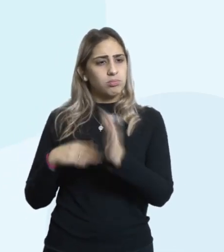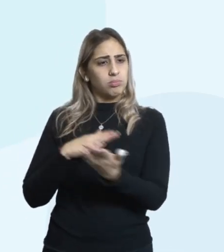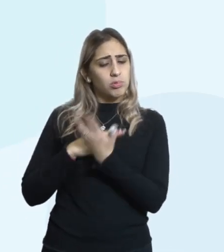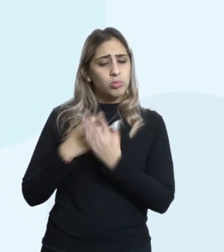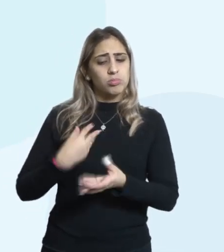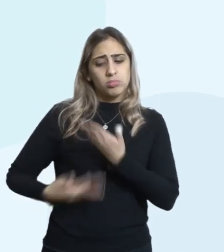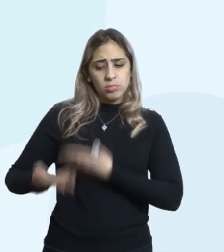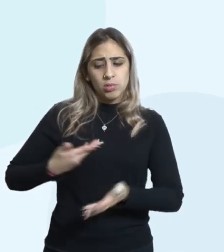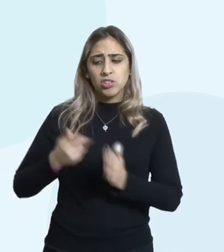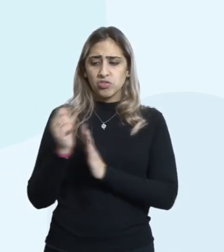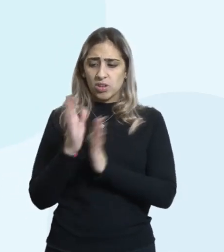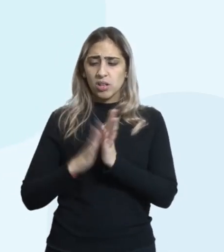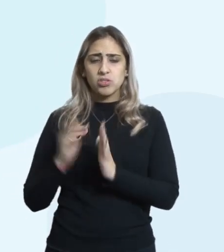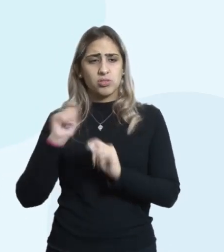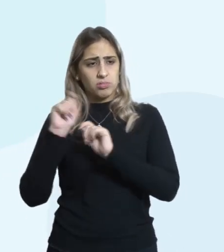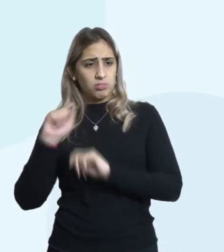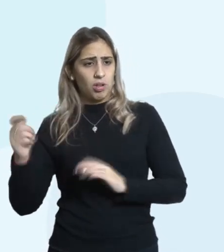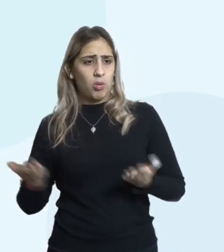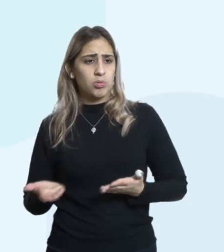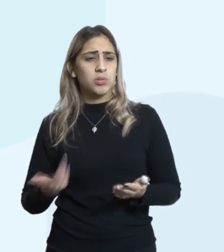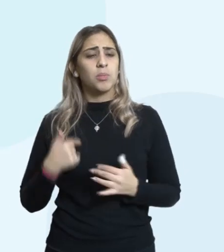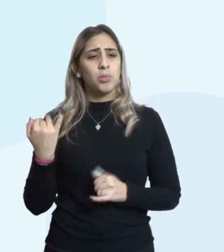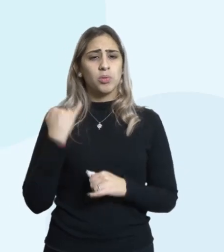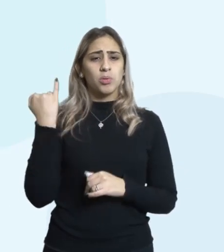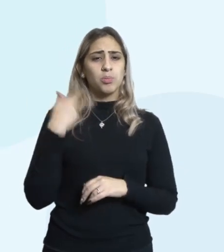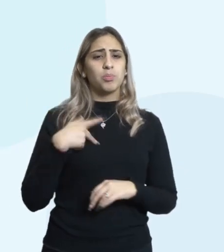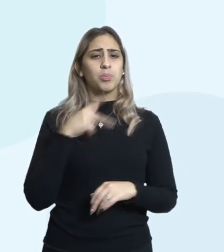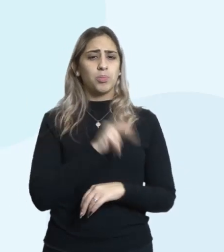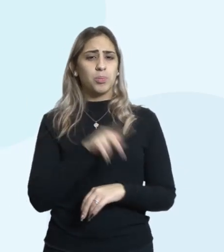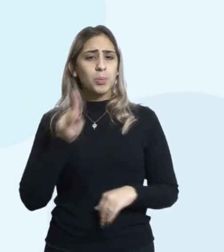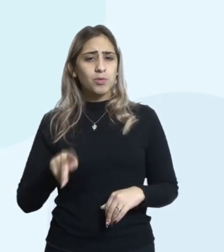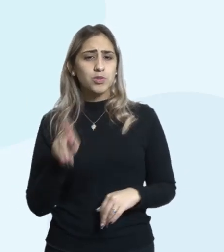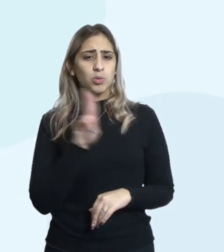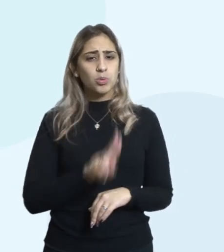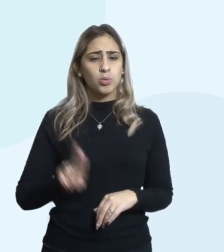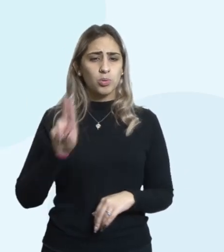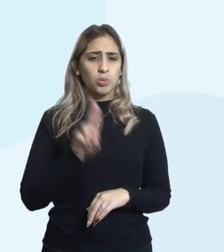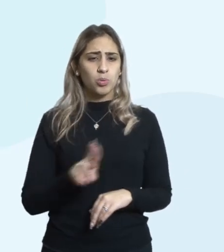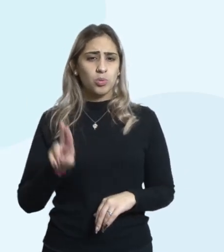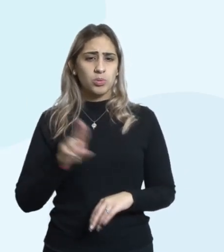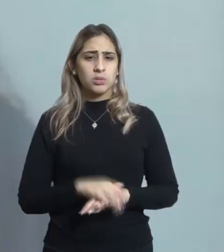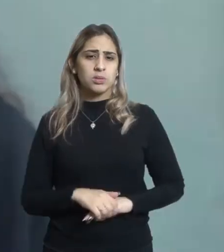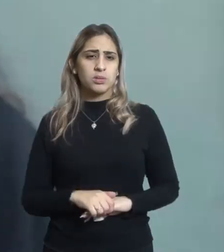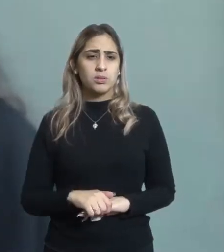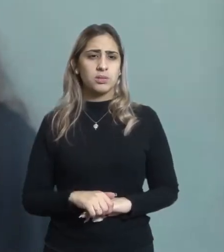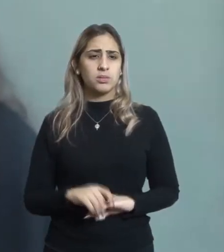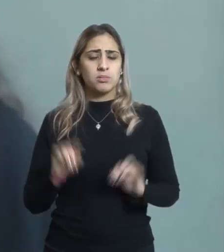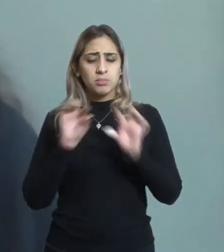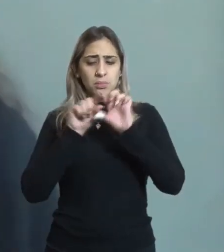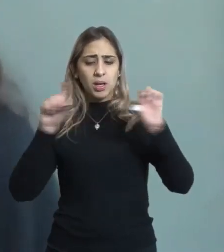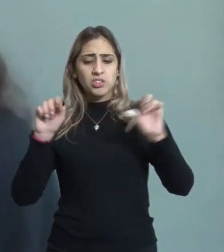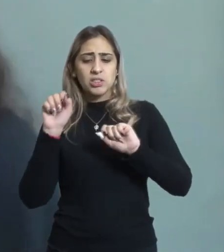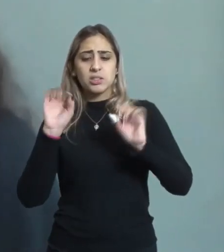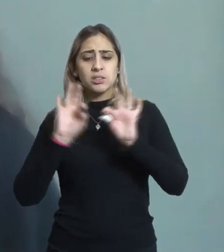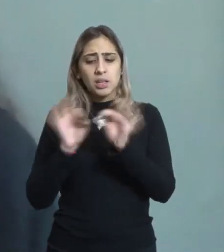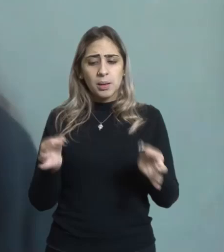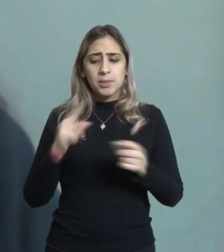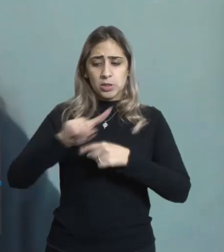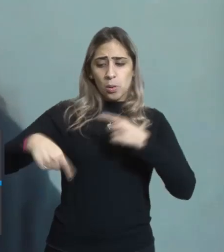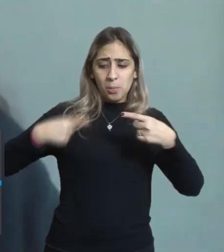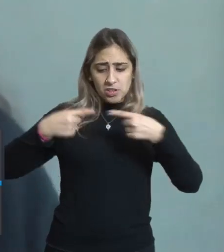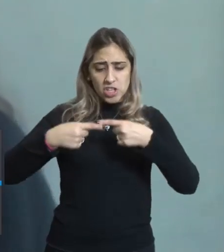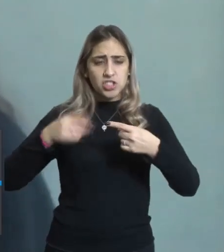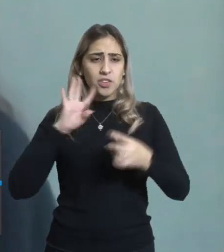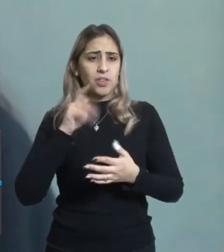passada na lousa. Importante também que o professor use, a Gina já falou, linguagem simples, objetiva,